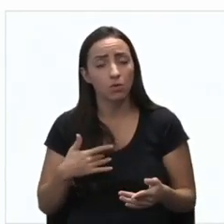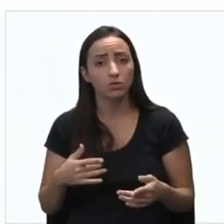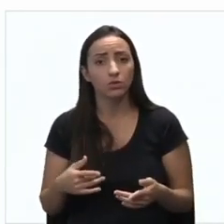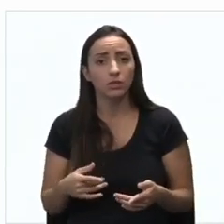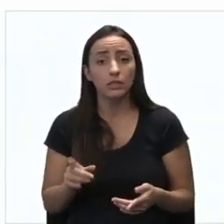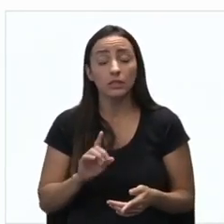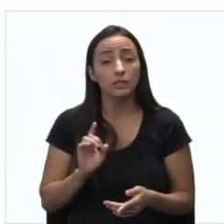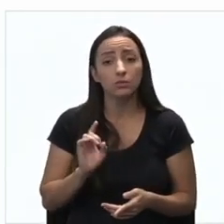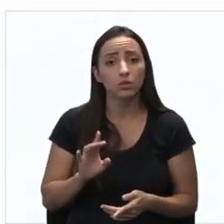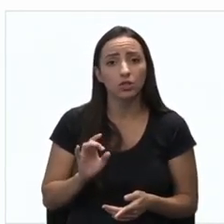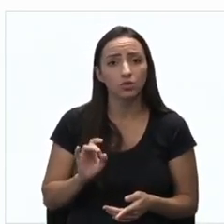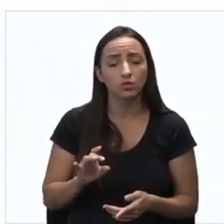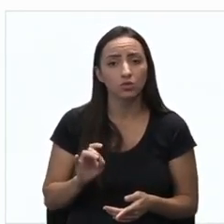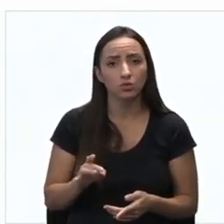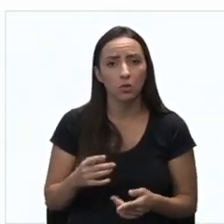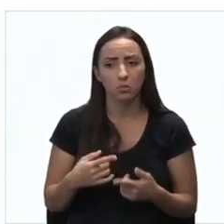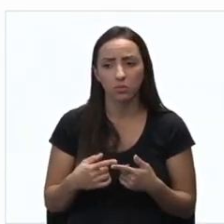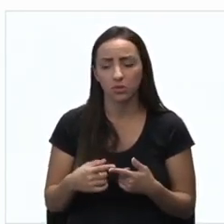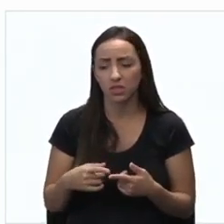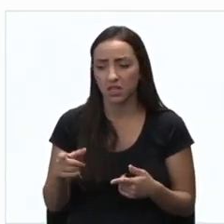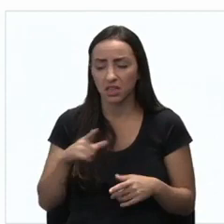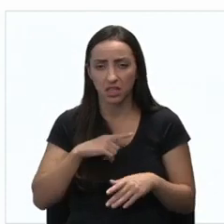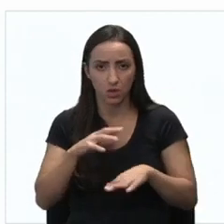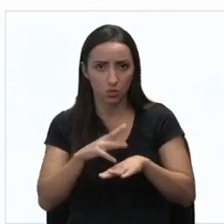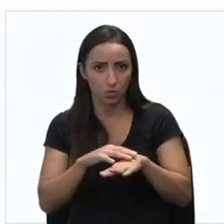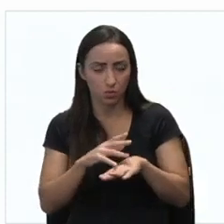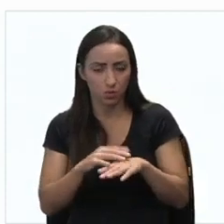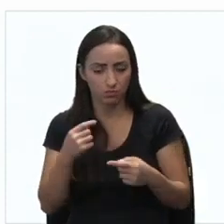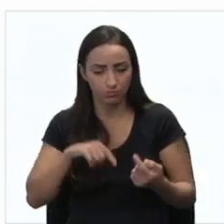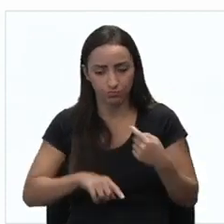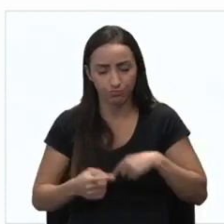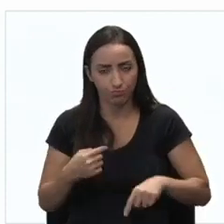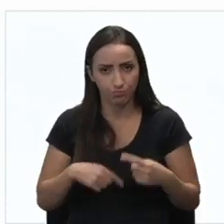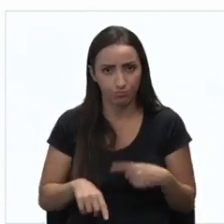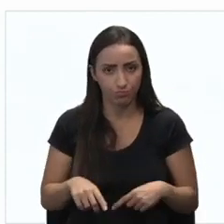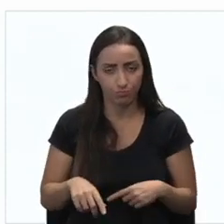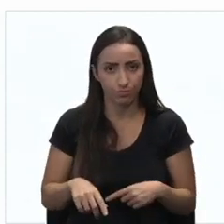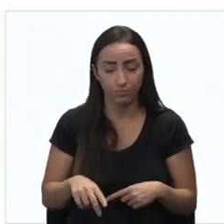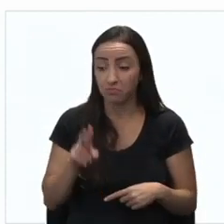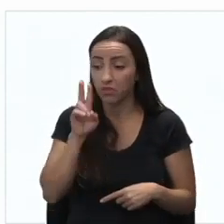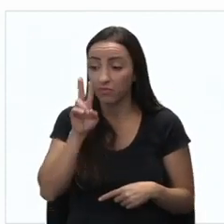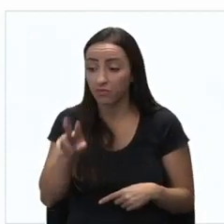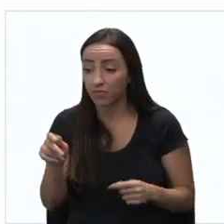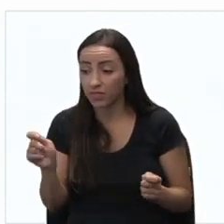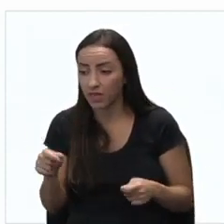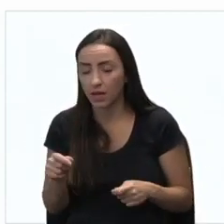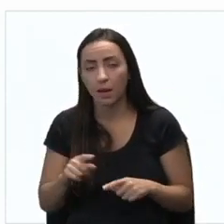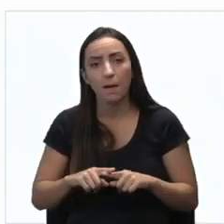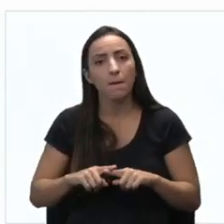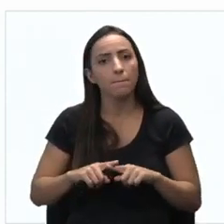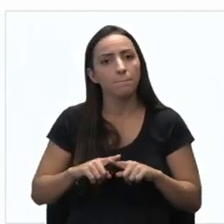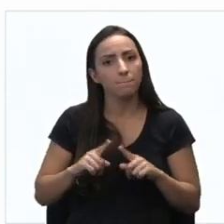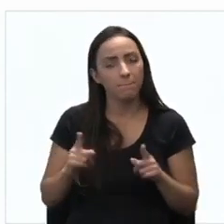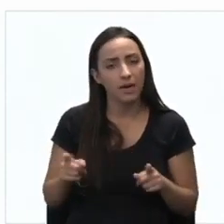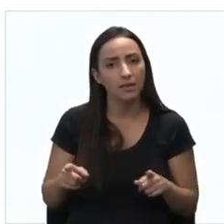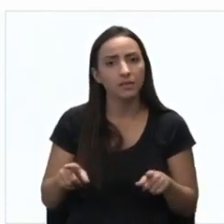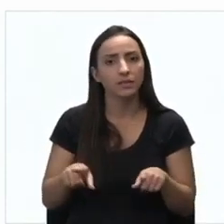porque o indivíduo ele tem uma doença orgânica, visível, fisiológica, que